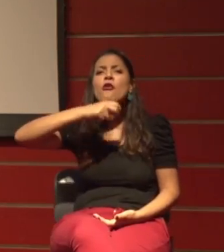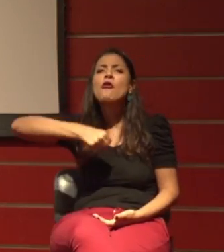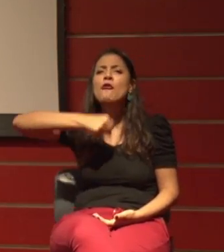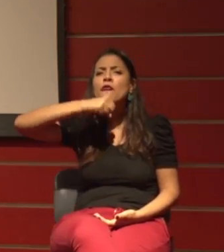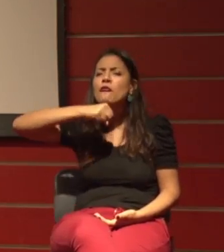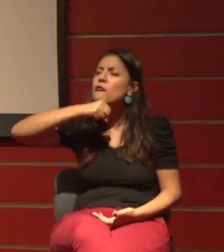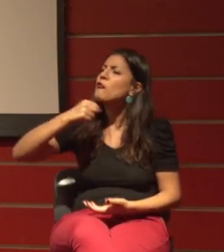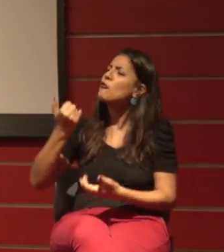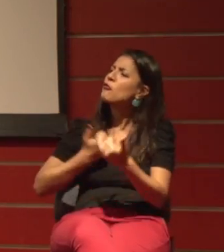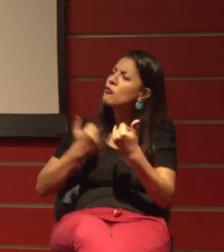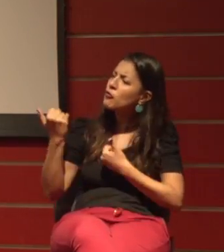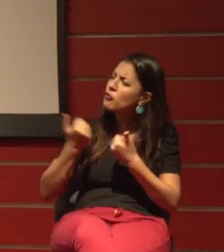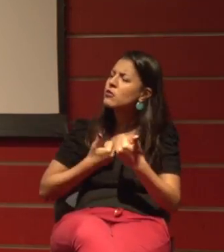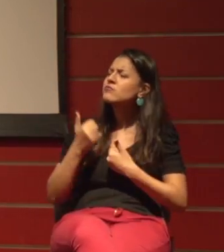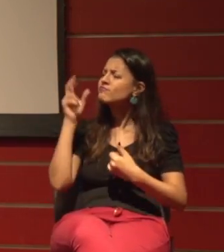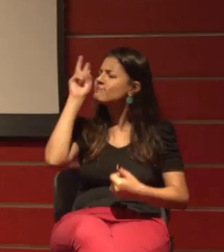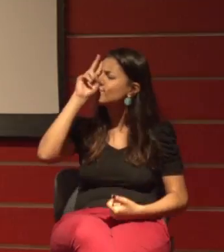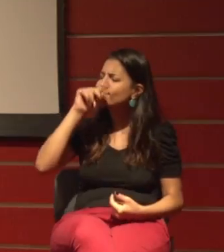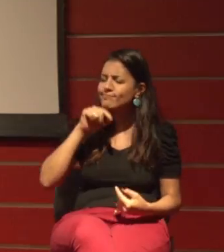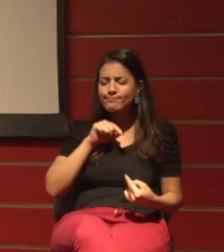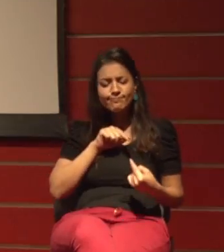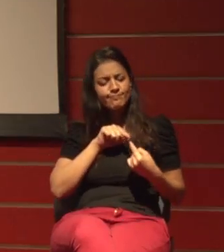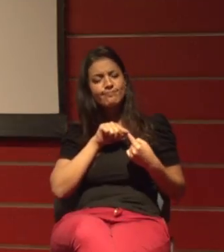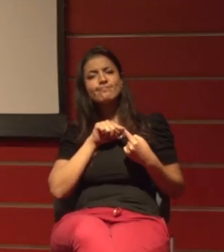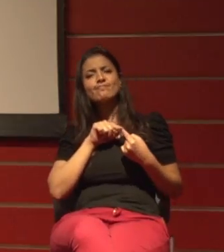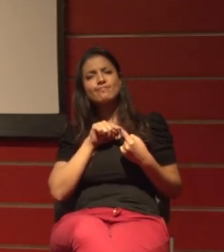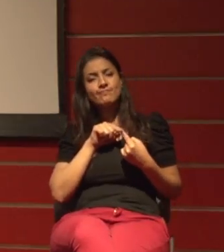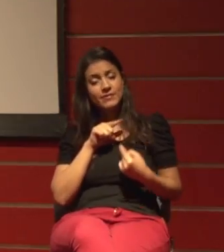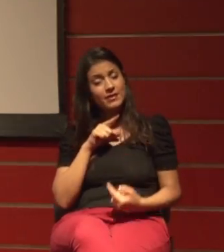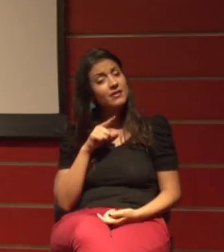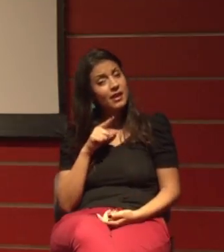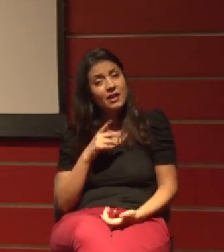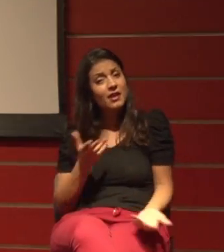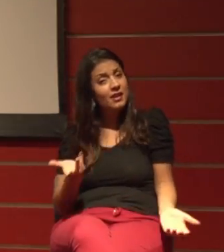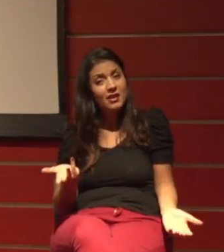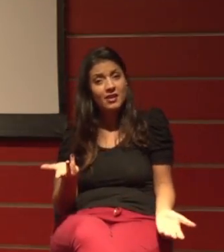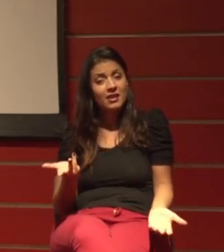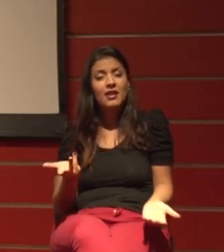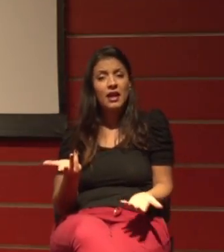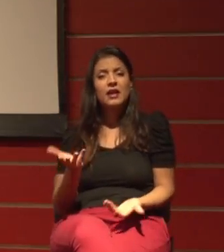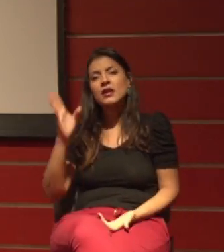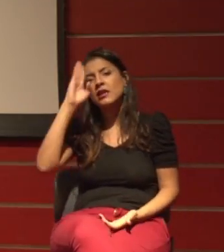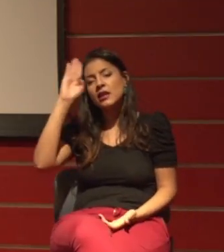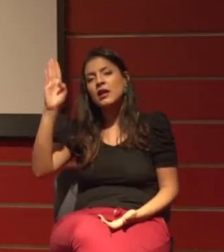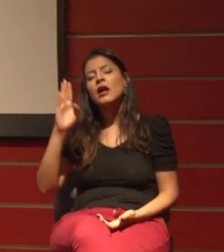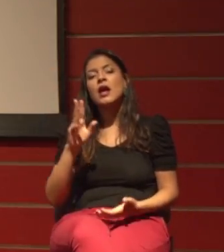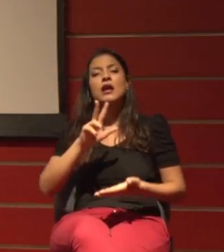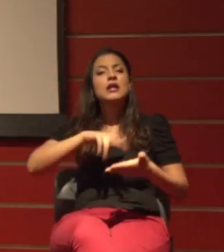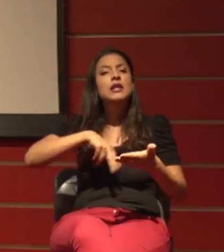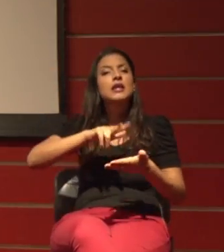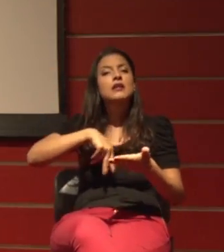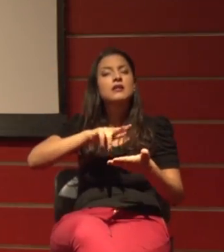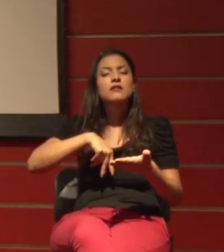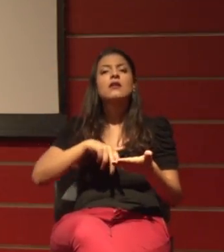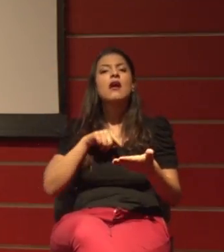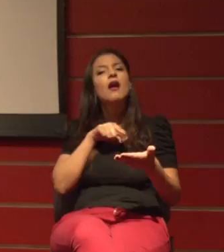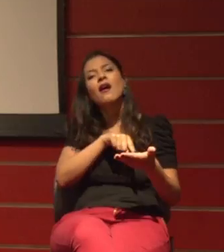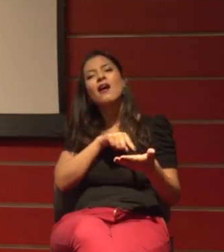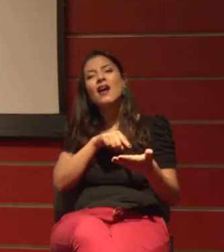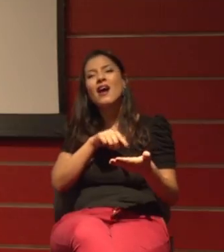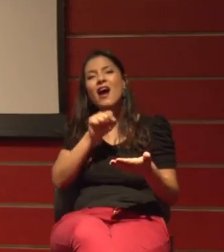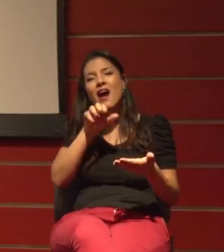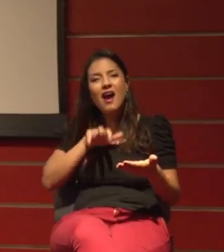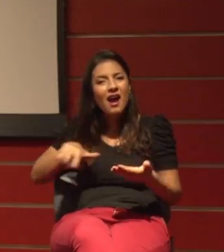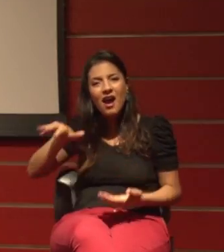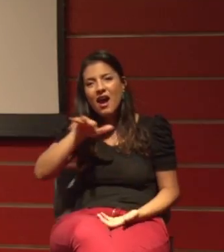né então Ou seja eu acho que é uma uma determinada identificação né Eh Principalmente eu acho a literatura ela é uma das